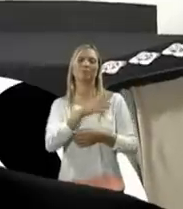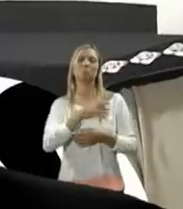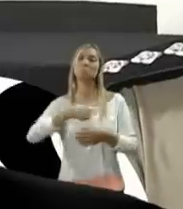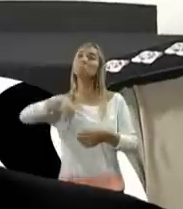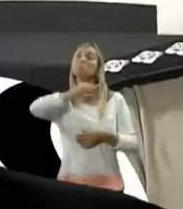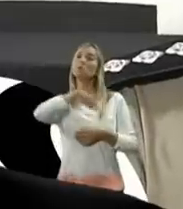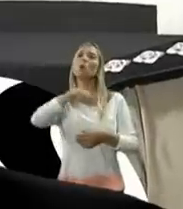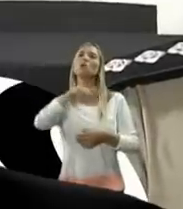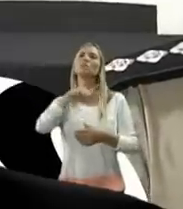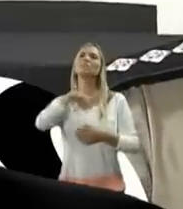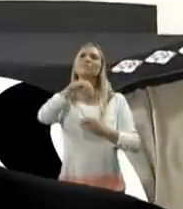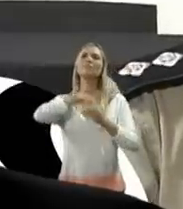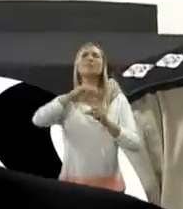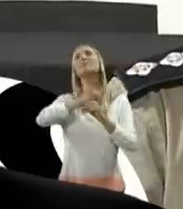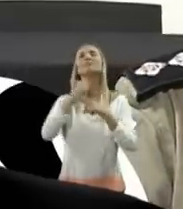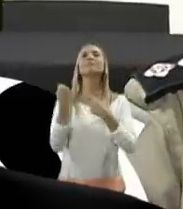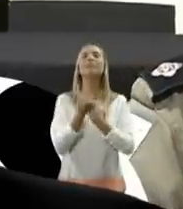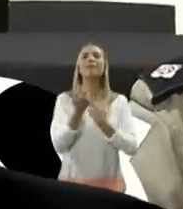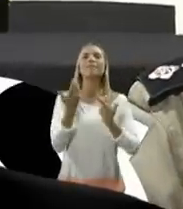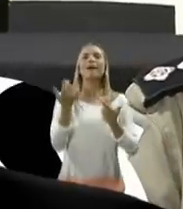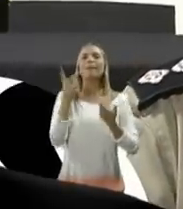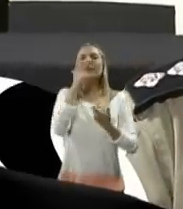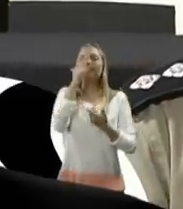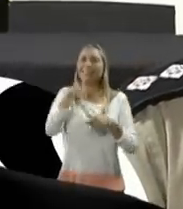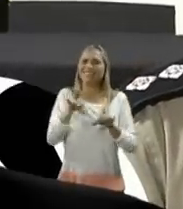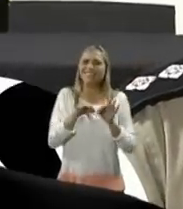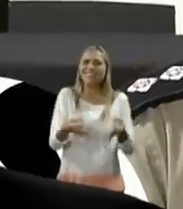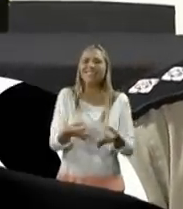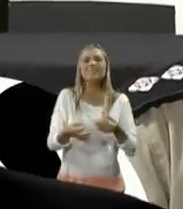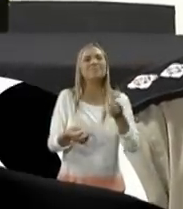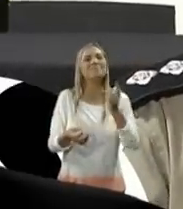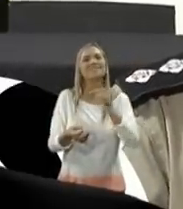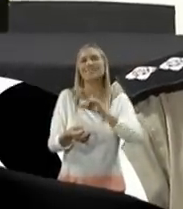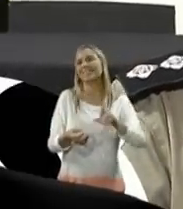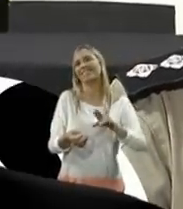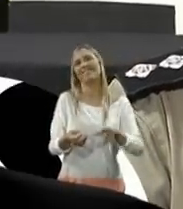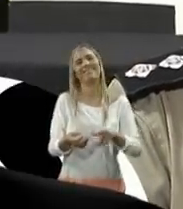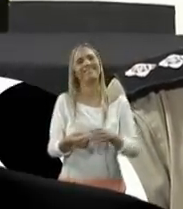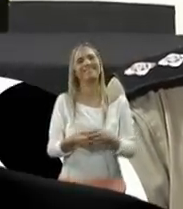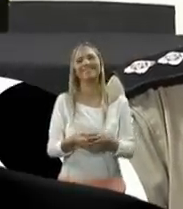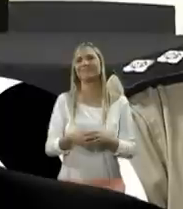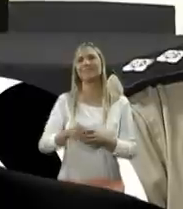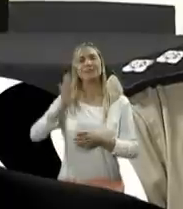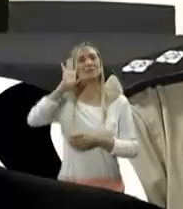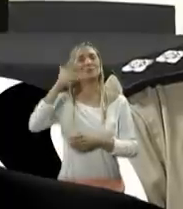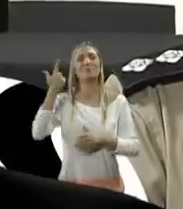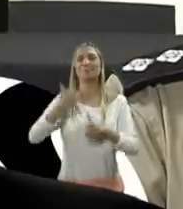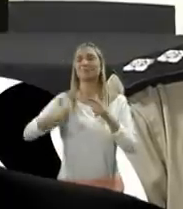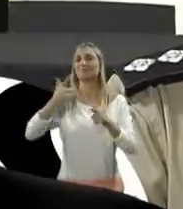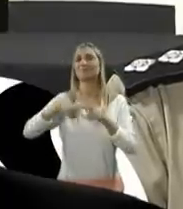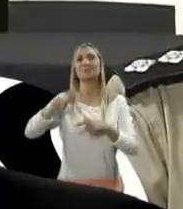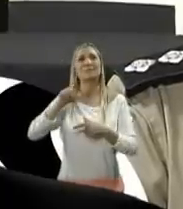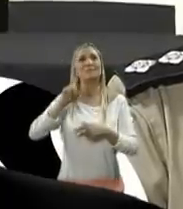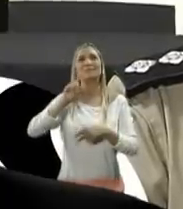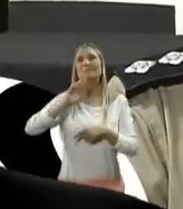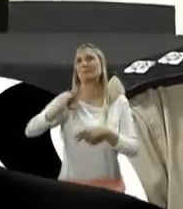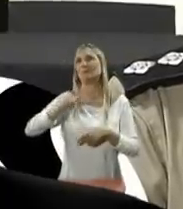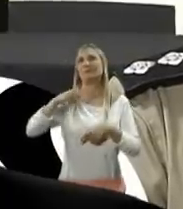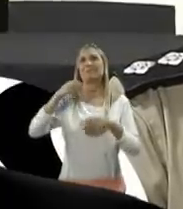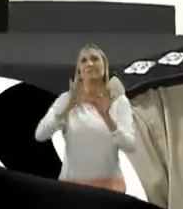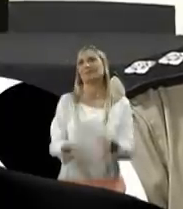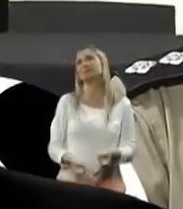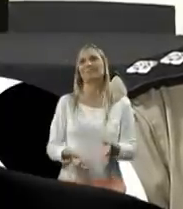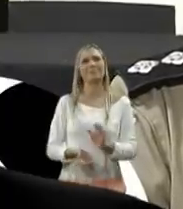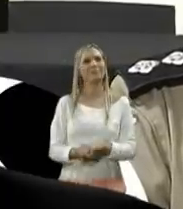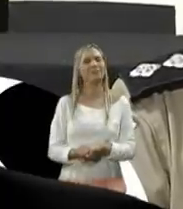sociedade, a gente vê que ao mesmo tempo que é simples, é complexo a solução. Porque eu entendo